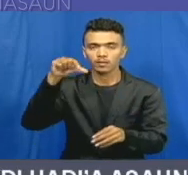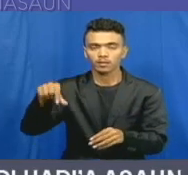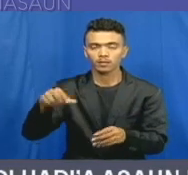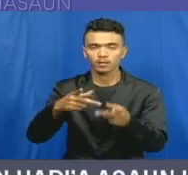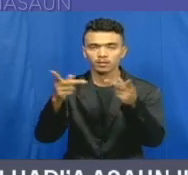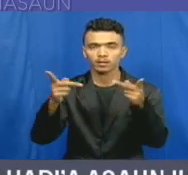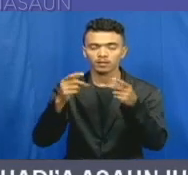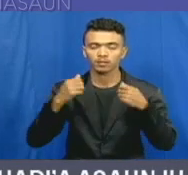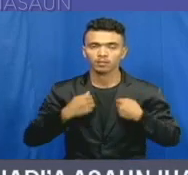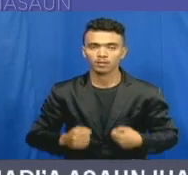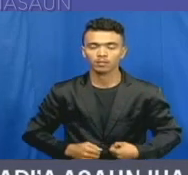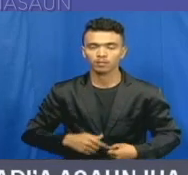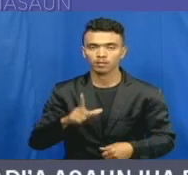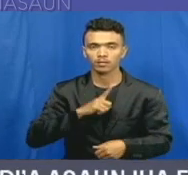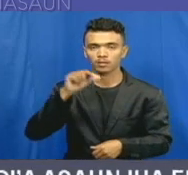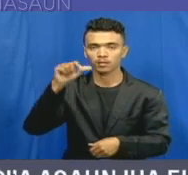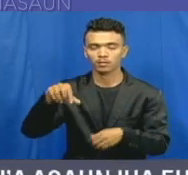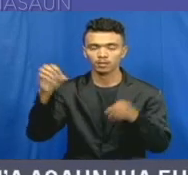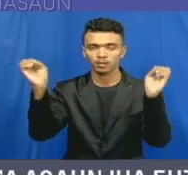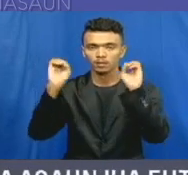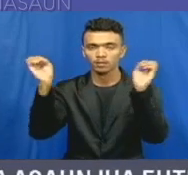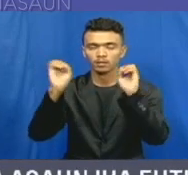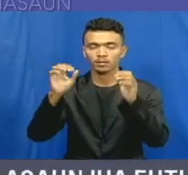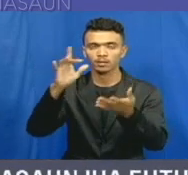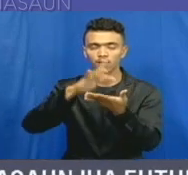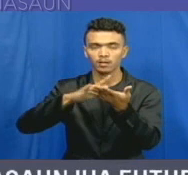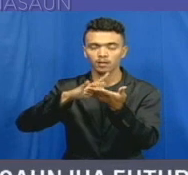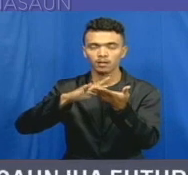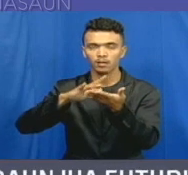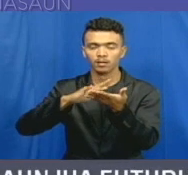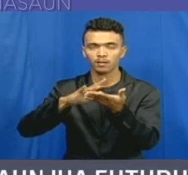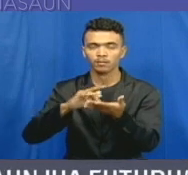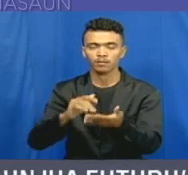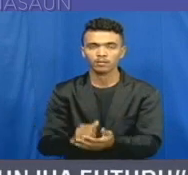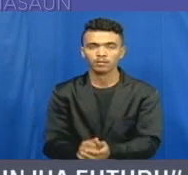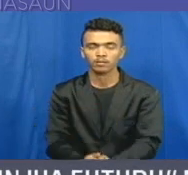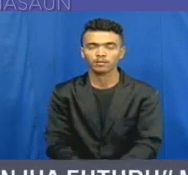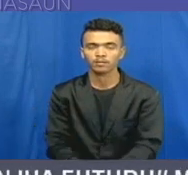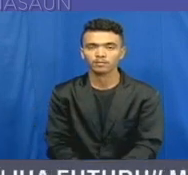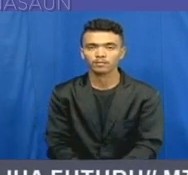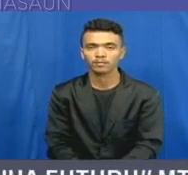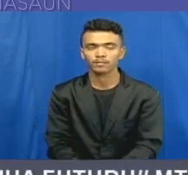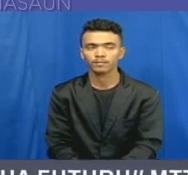Centro Saúde Liquiça Vila, Laihai Moro, Canessan Salvutamol, Ho Hidrocortison.